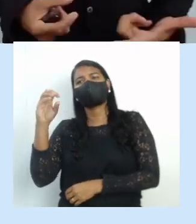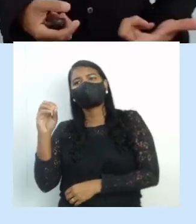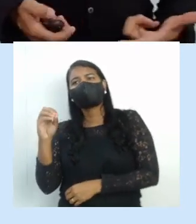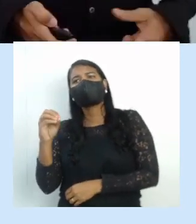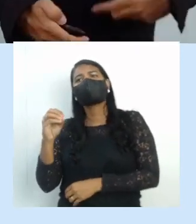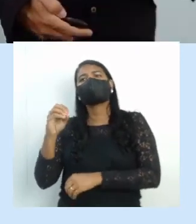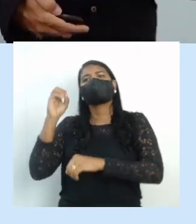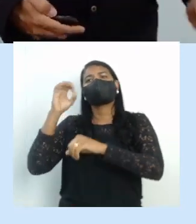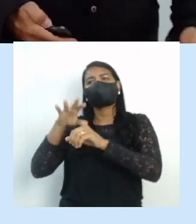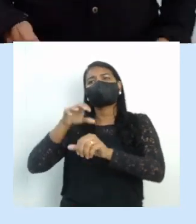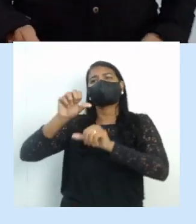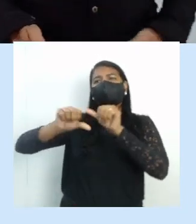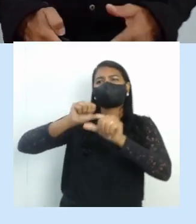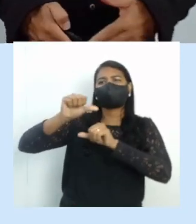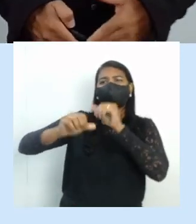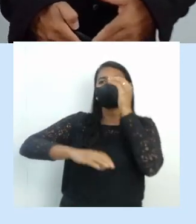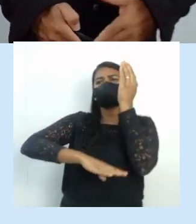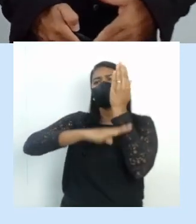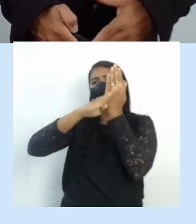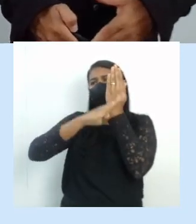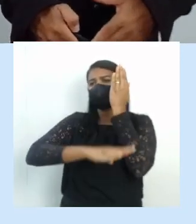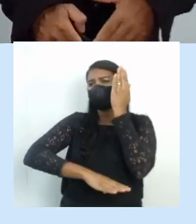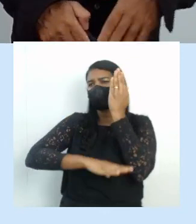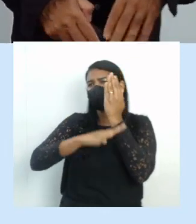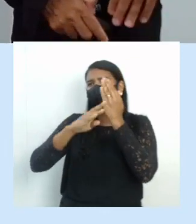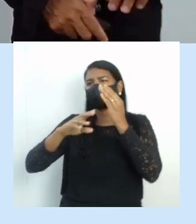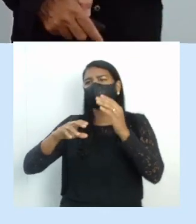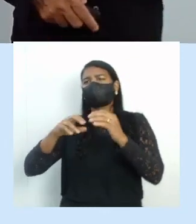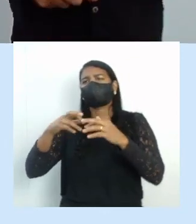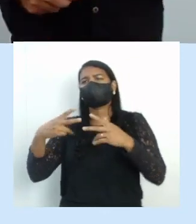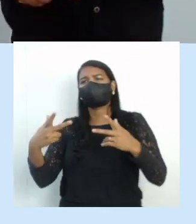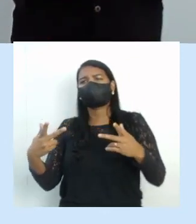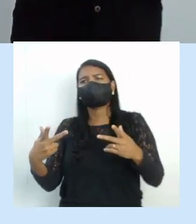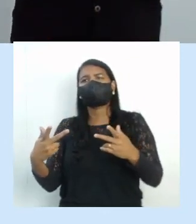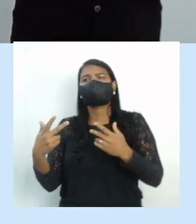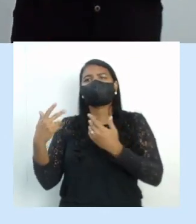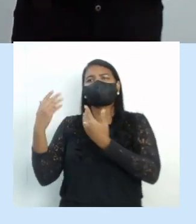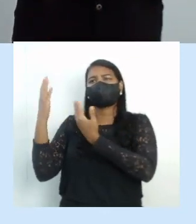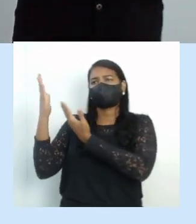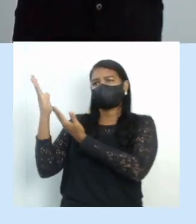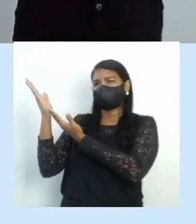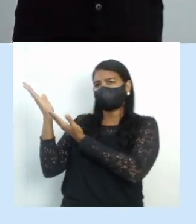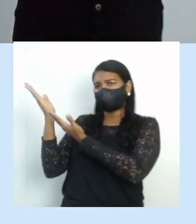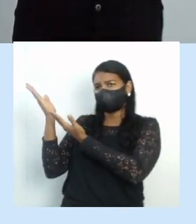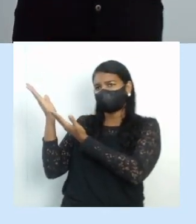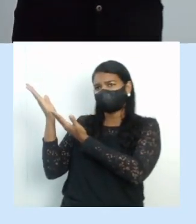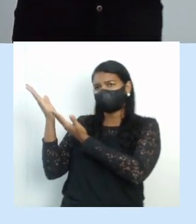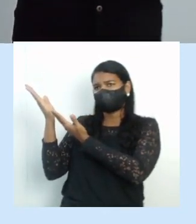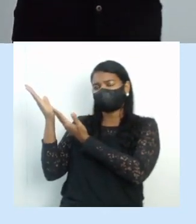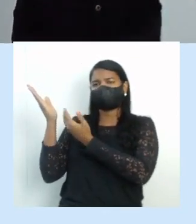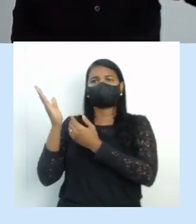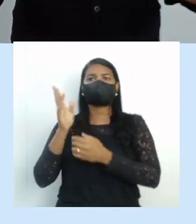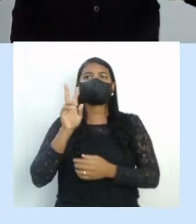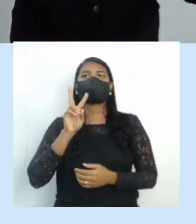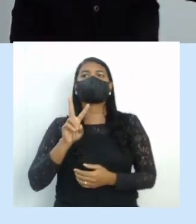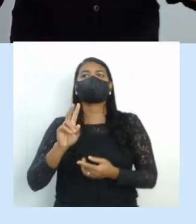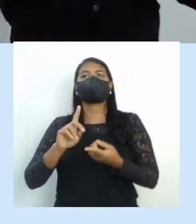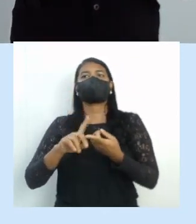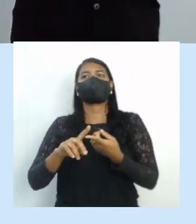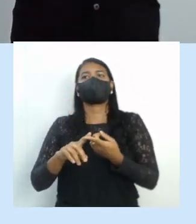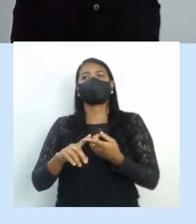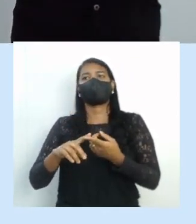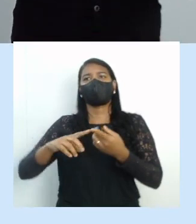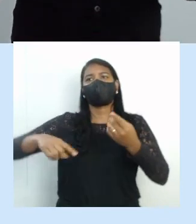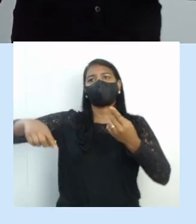pressões de temperatura, enfim. E aí a gente vê a questão do ciclo das rochas, de novo